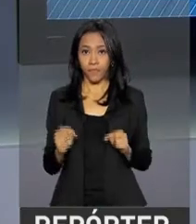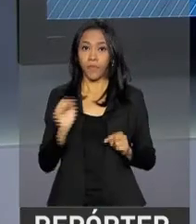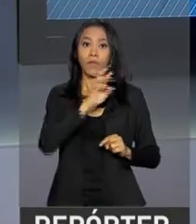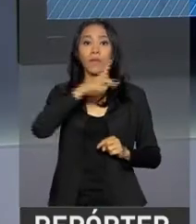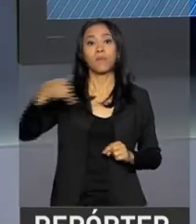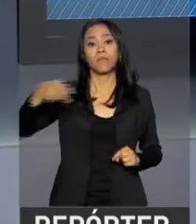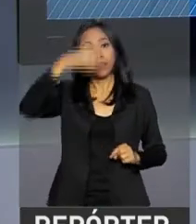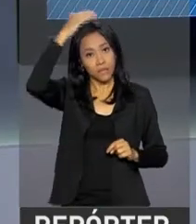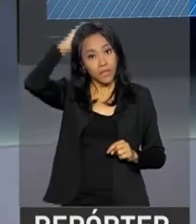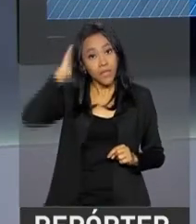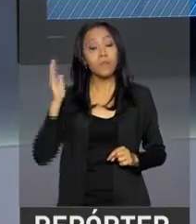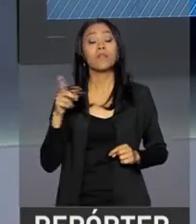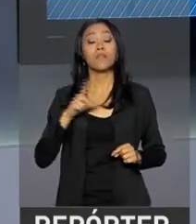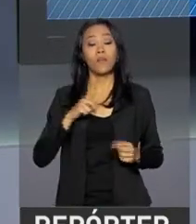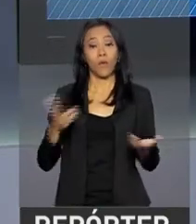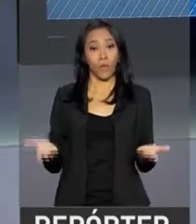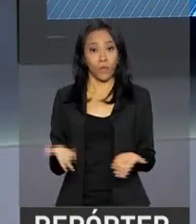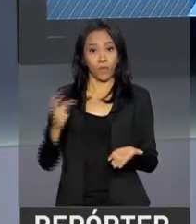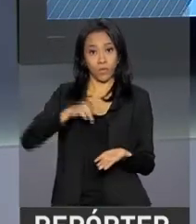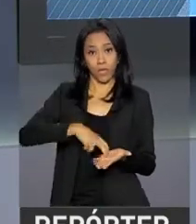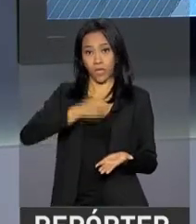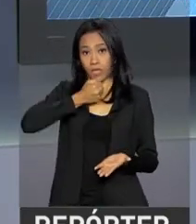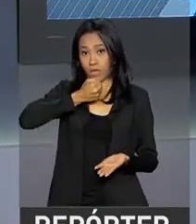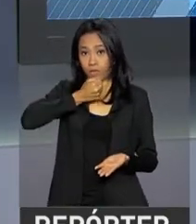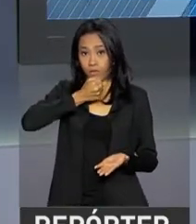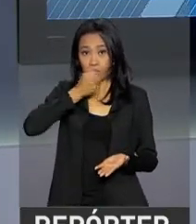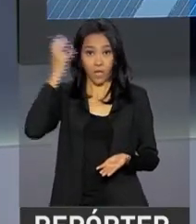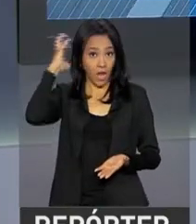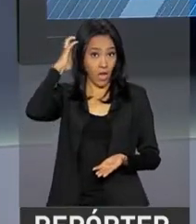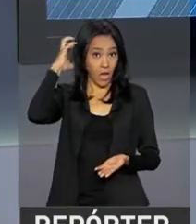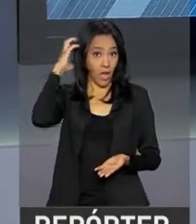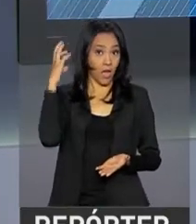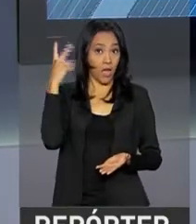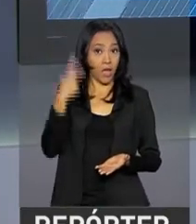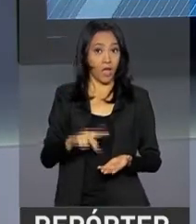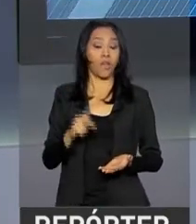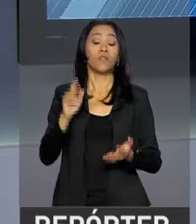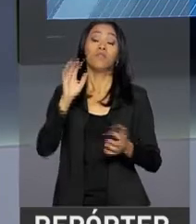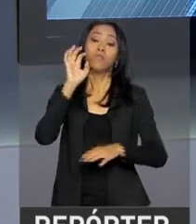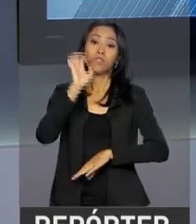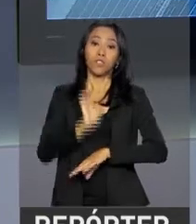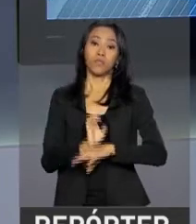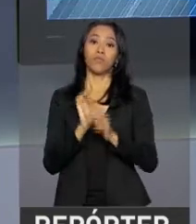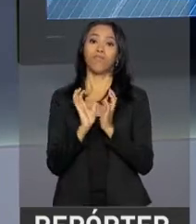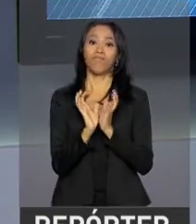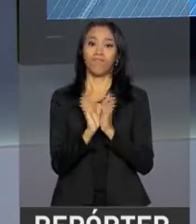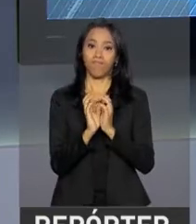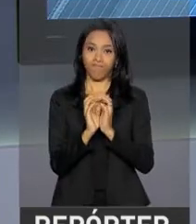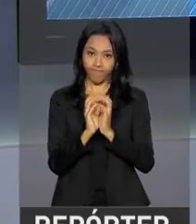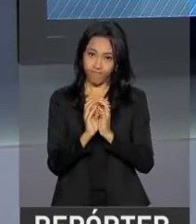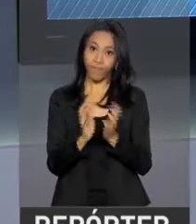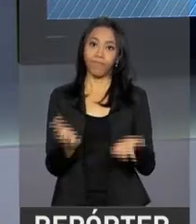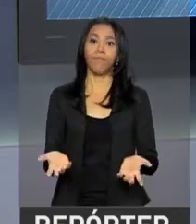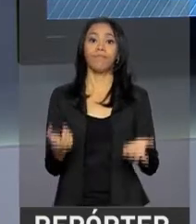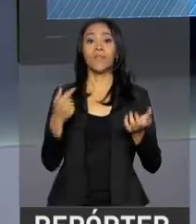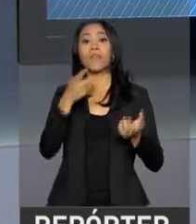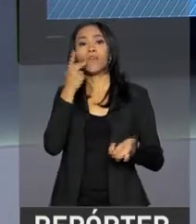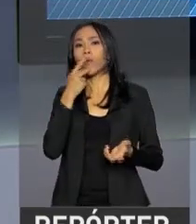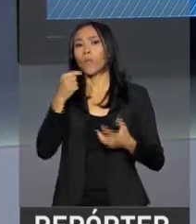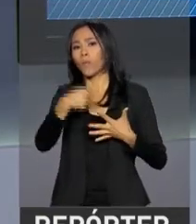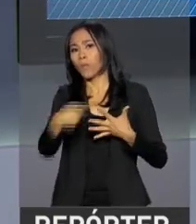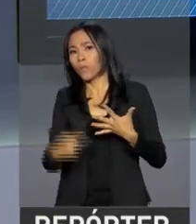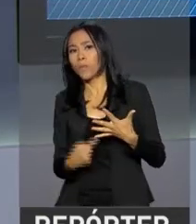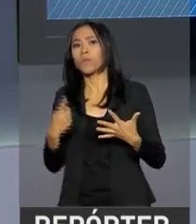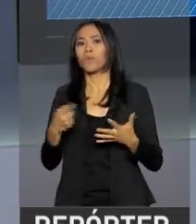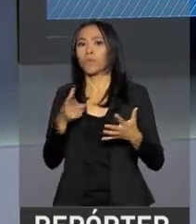michel temer concedeu entrevista hoje de manhã à rádio jornal de recife em pernambuco entre os assuntos ele falou da transposição